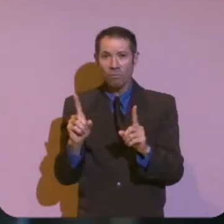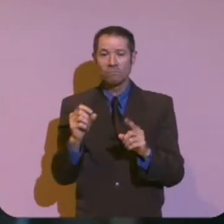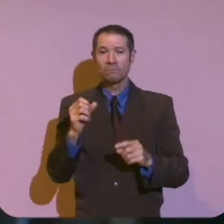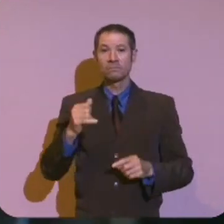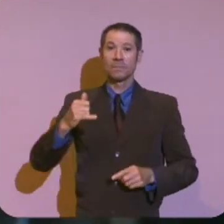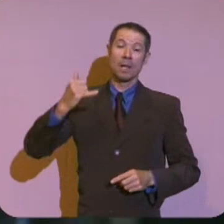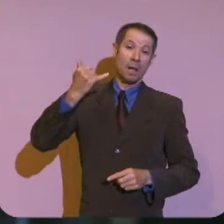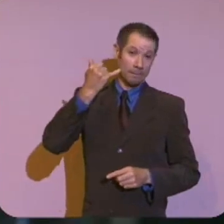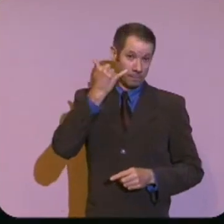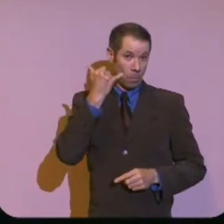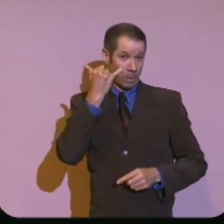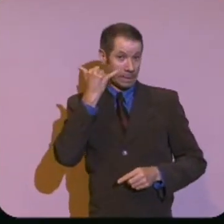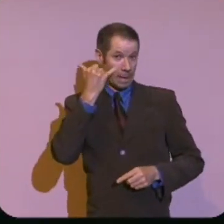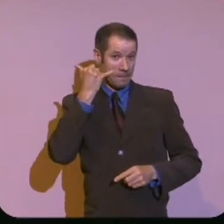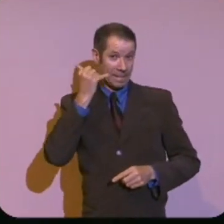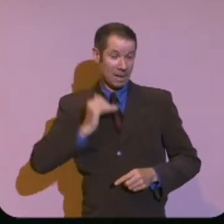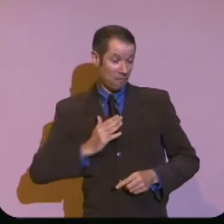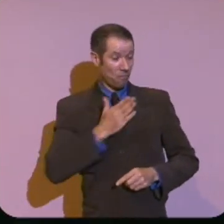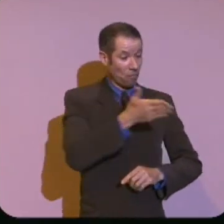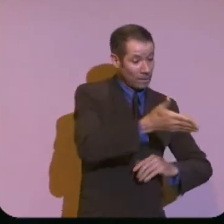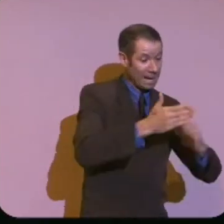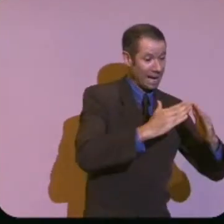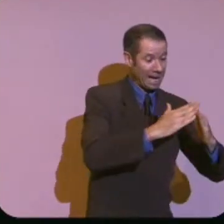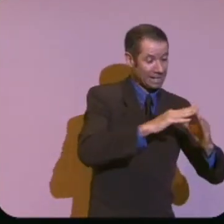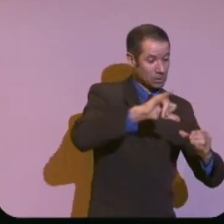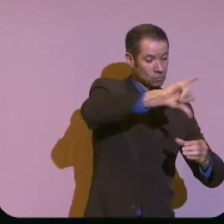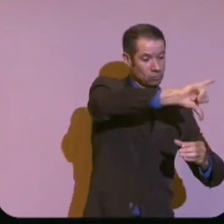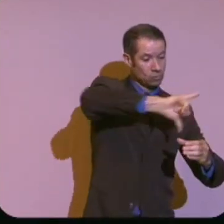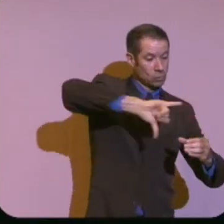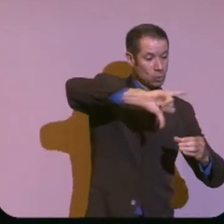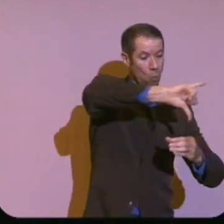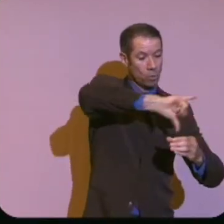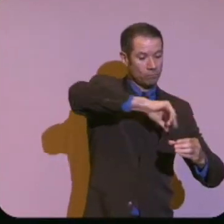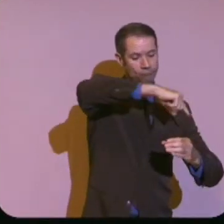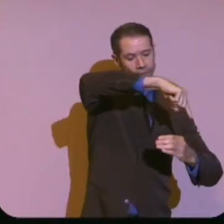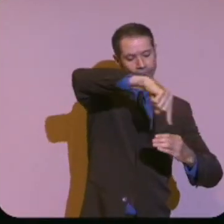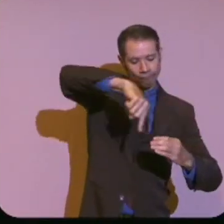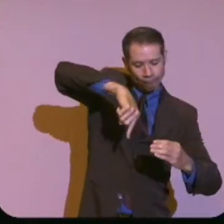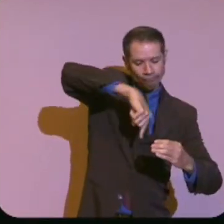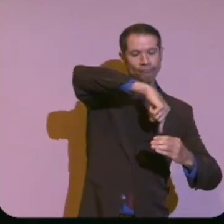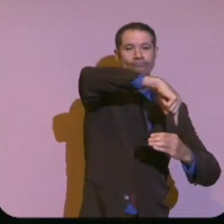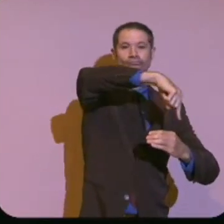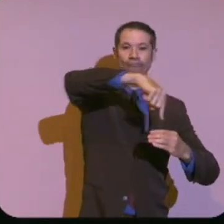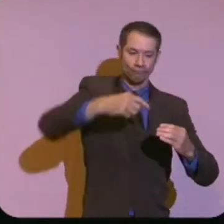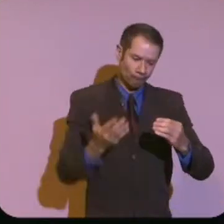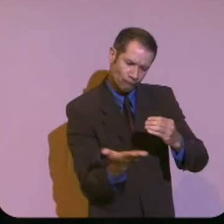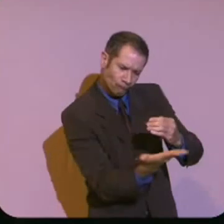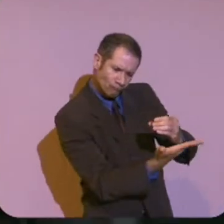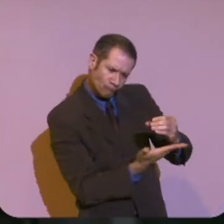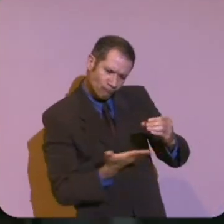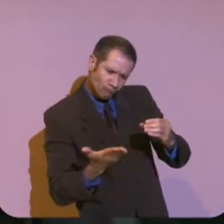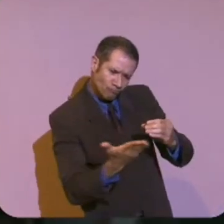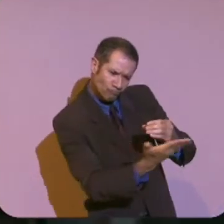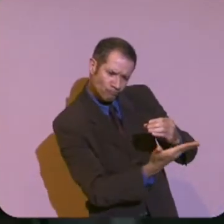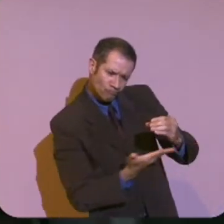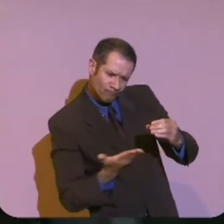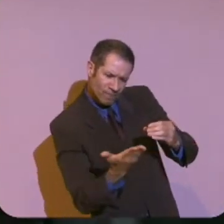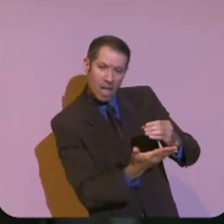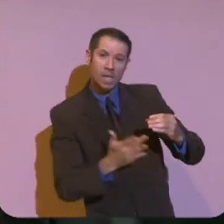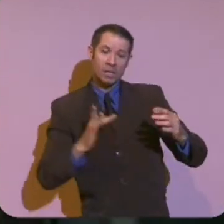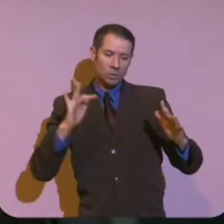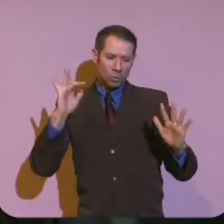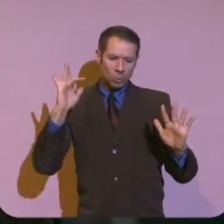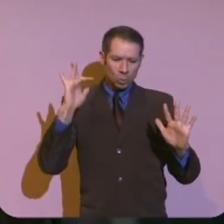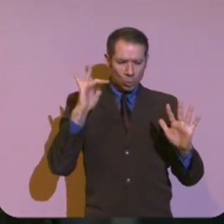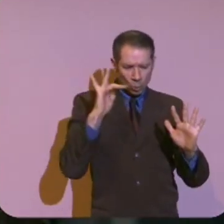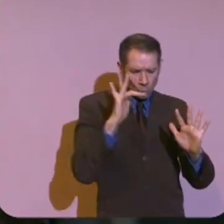Jeremias foi na casa do oleiro para ver que aquele barro está girando, e ao leve toque dos